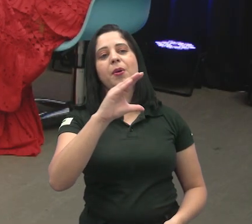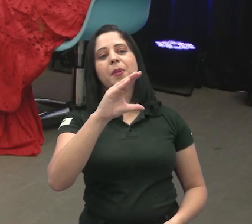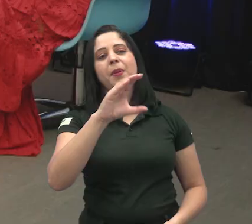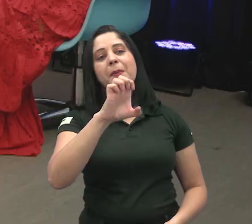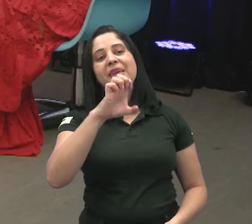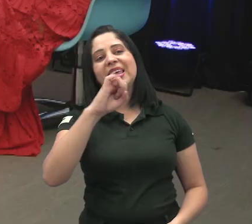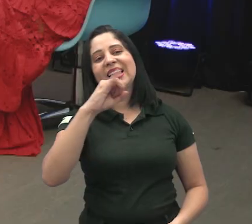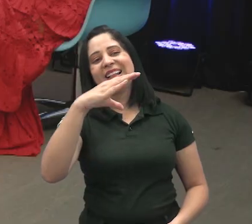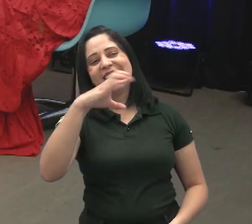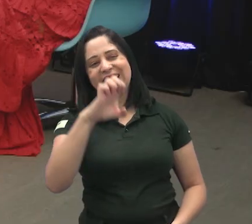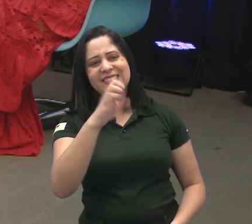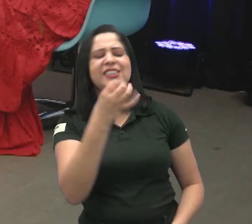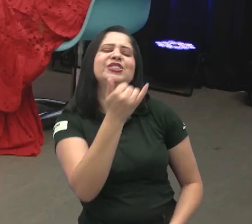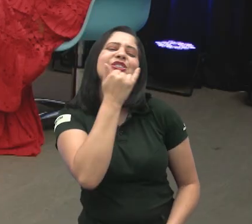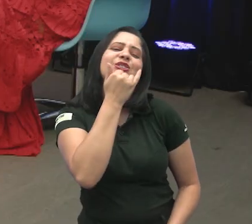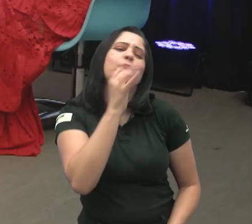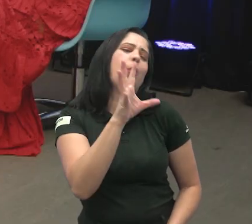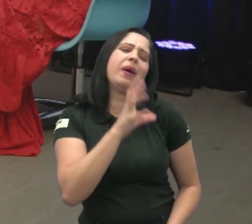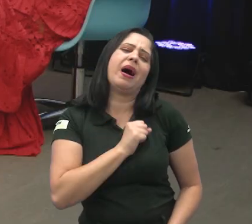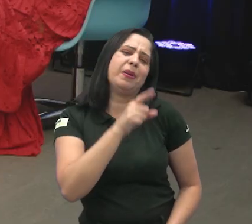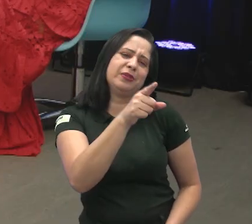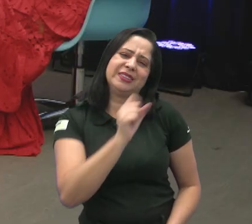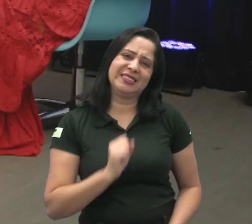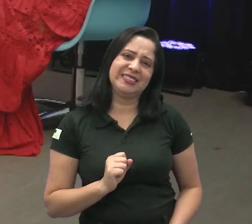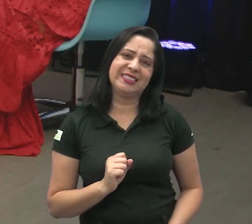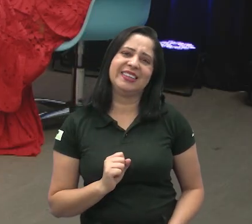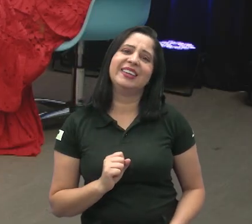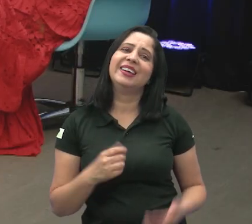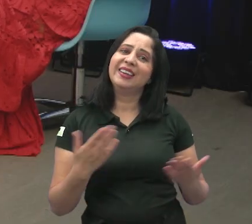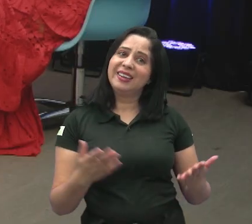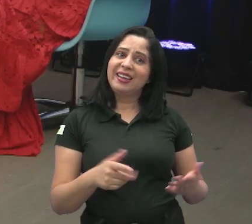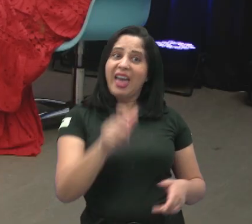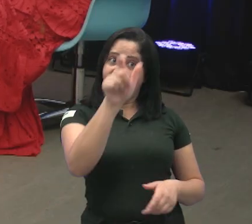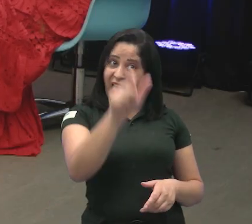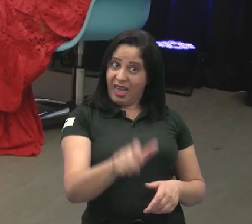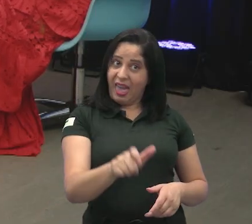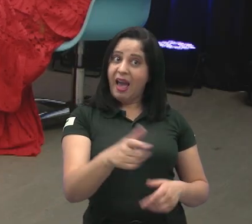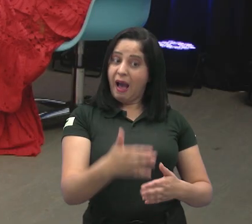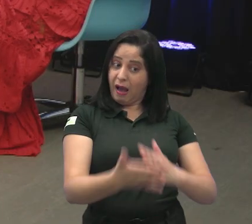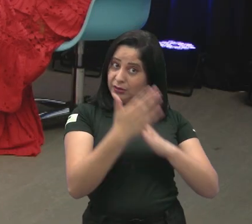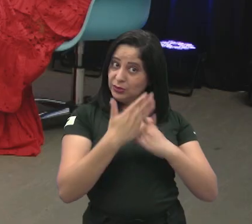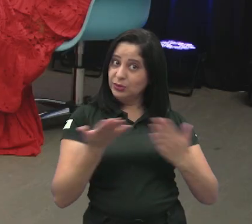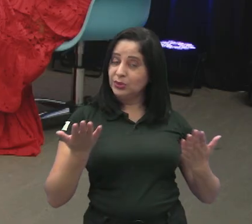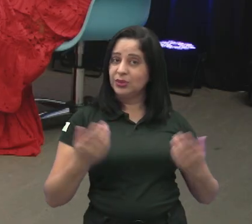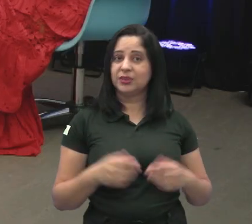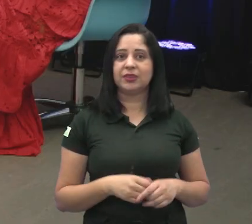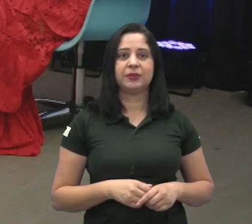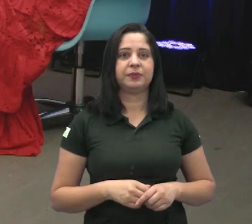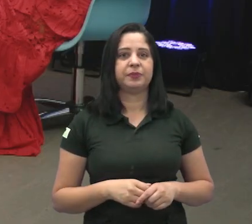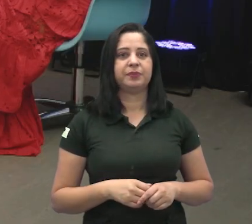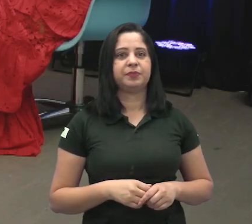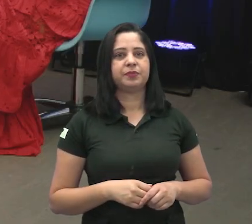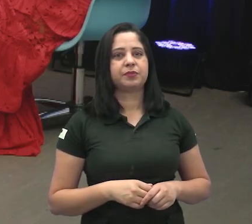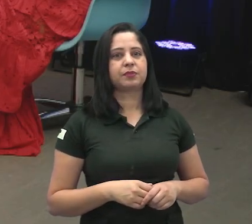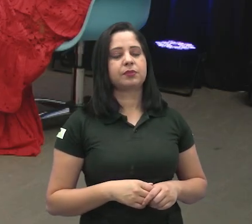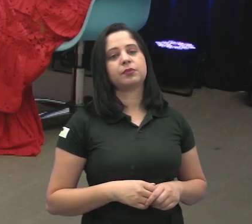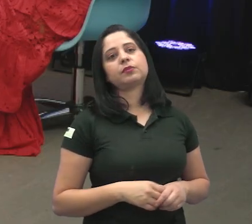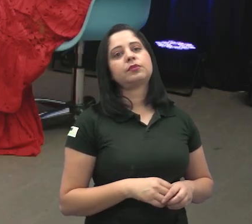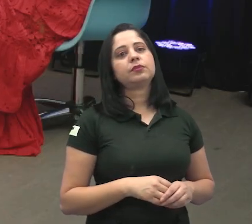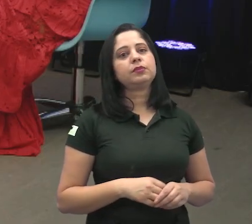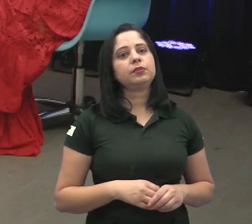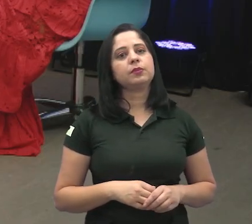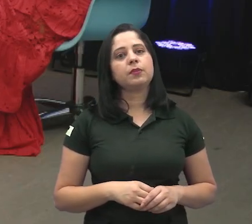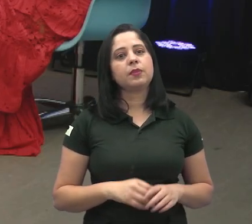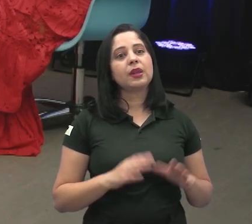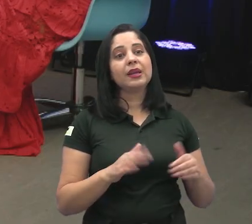amo. Passadora de TP, sem ela a gente não vive, né? Não. Ela segura a gente. Mas, complementando rapidinho do Sob o Som, acho que